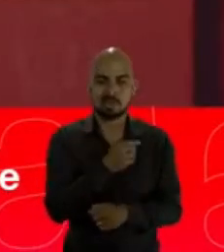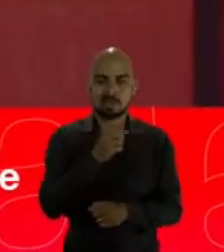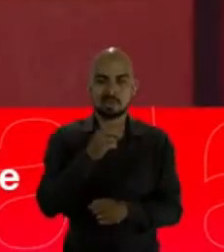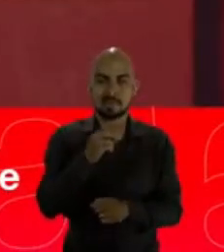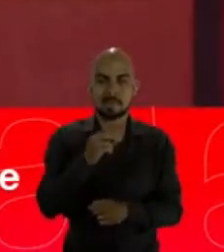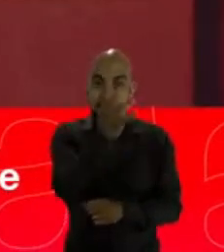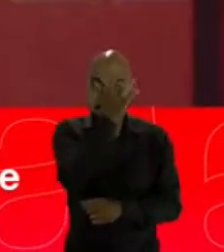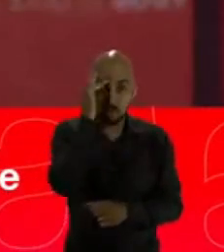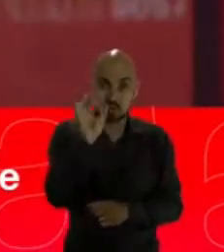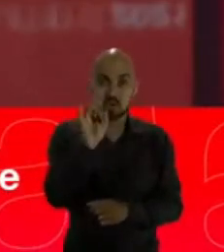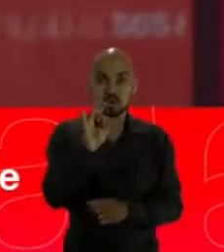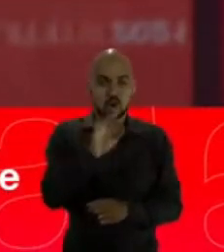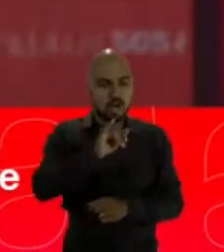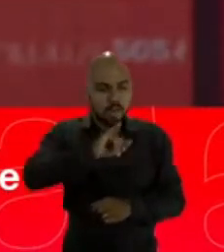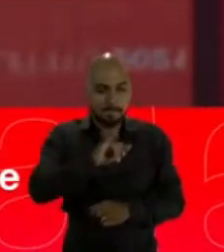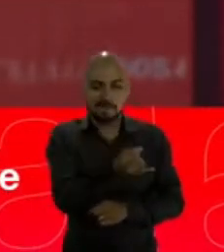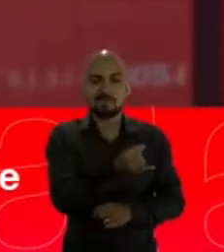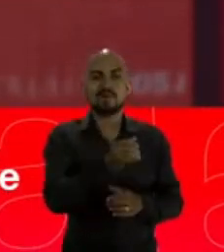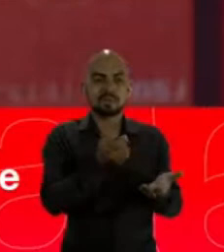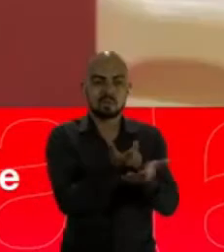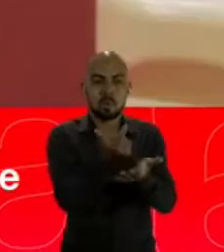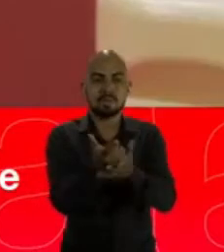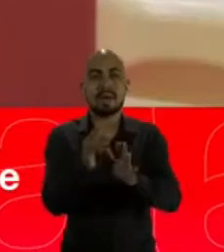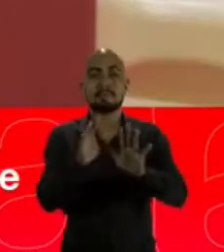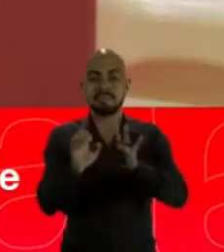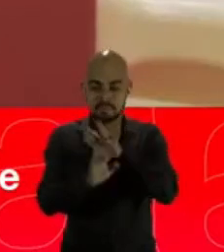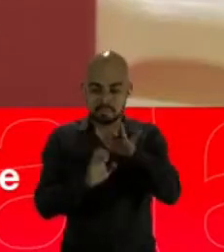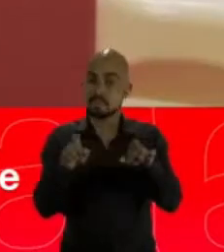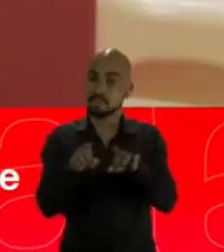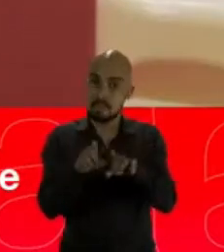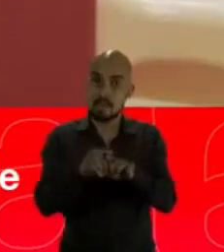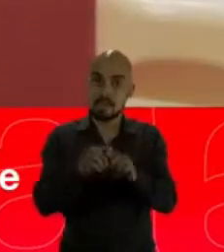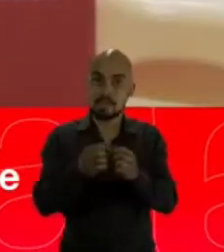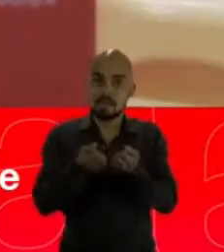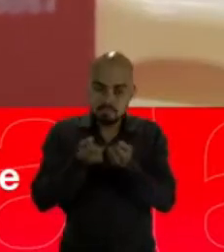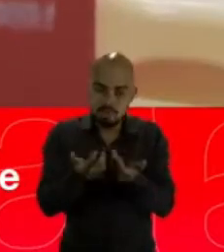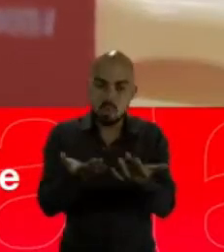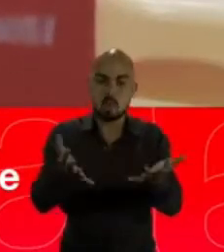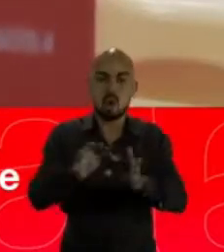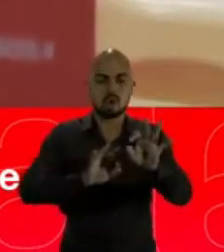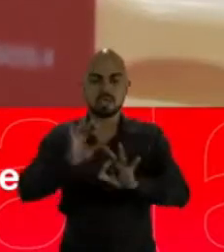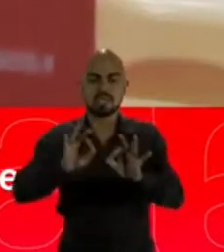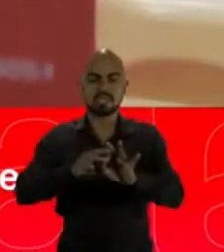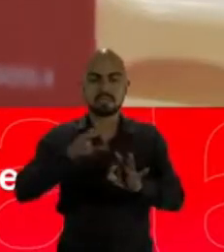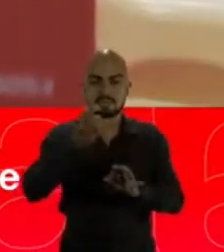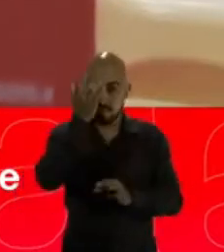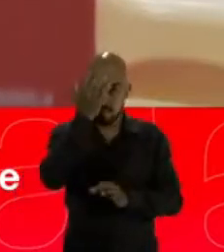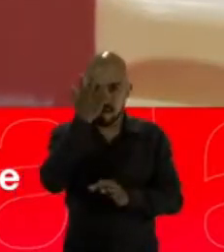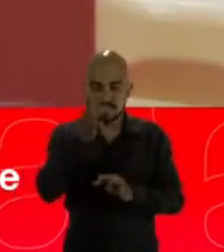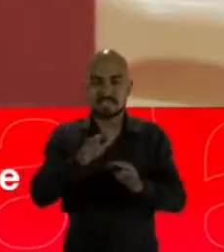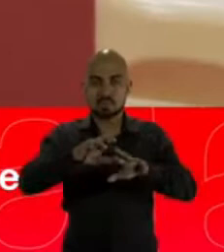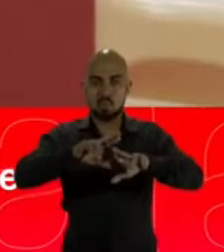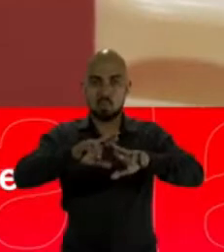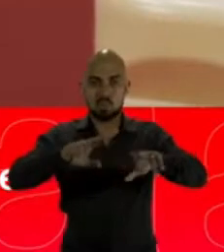que usufruem daquilo que a gente compra como consumidor, mas também como empresa, né, que promove, que organiza, que facilita tudo isso. Então,